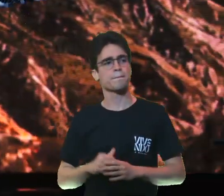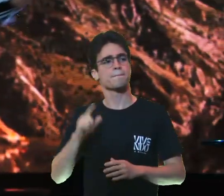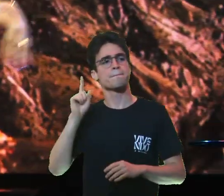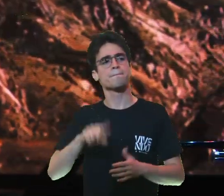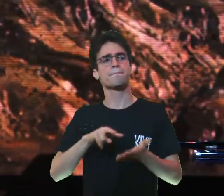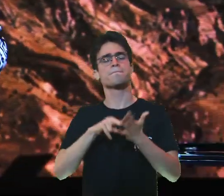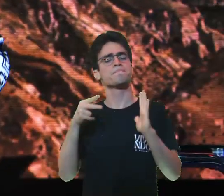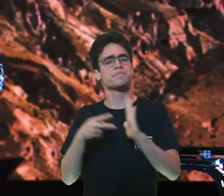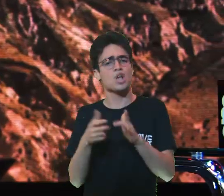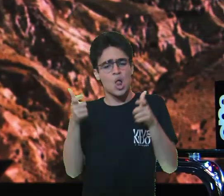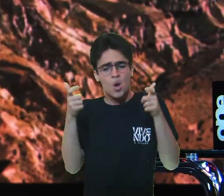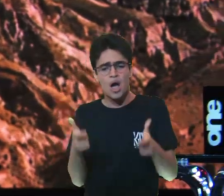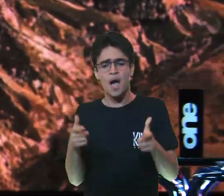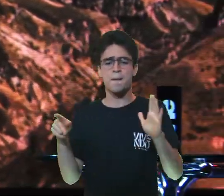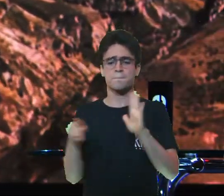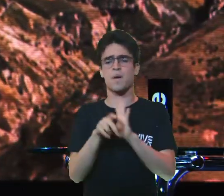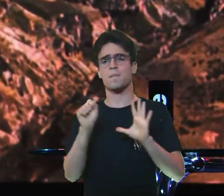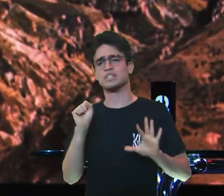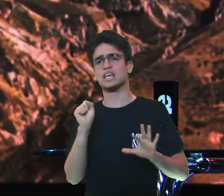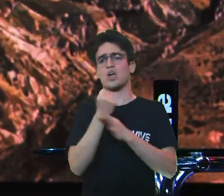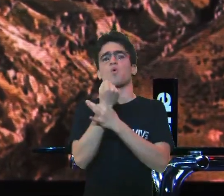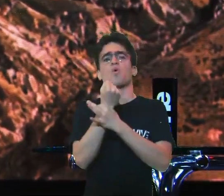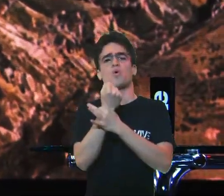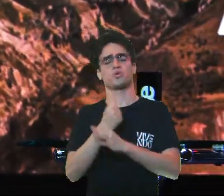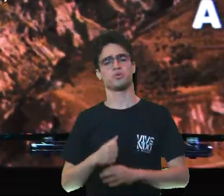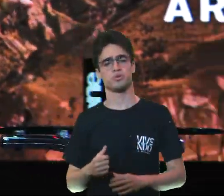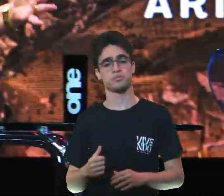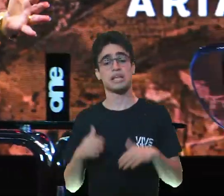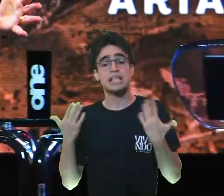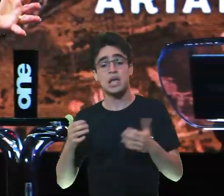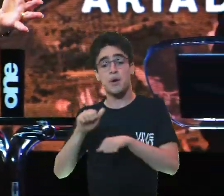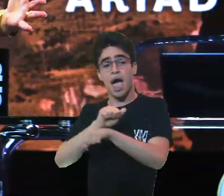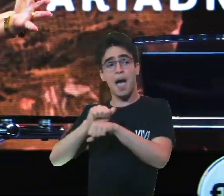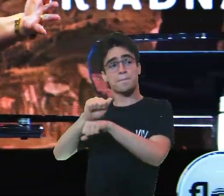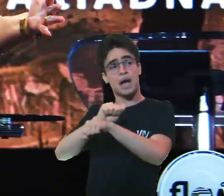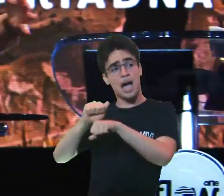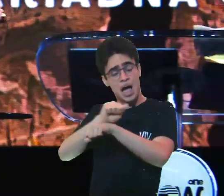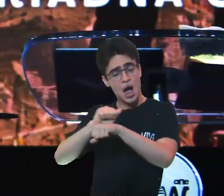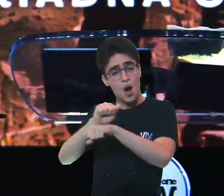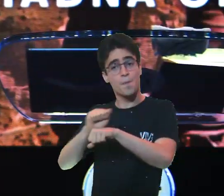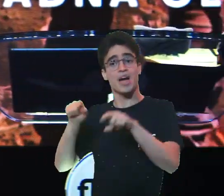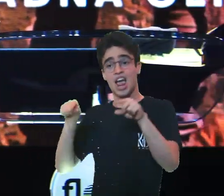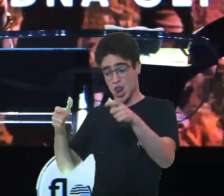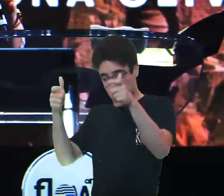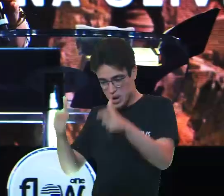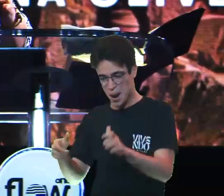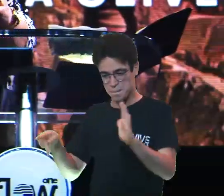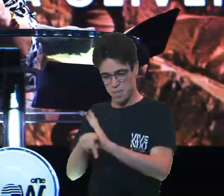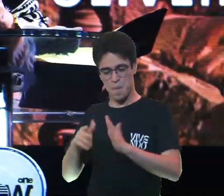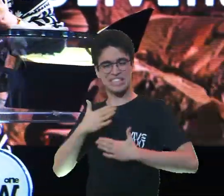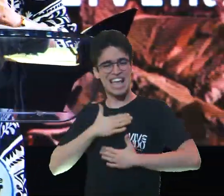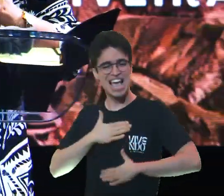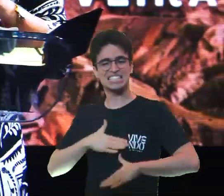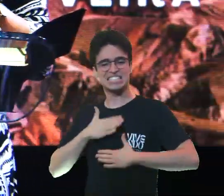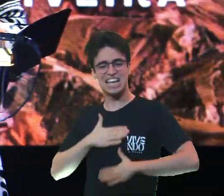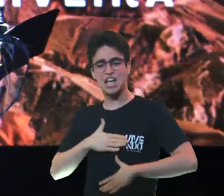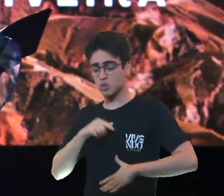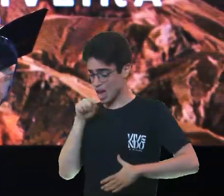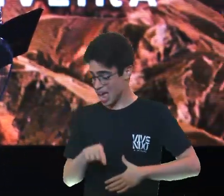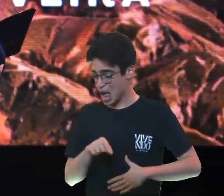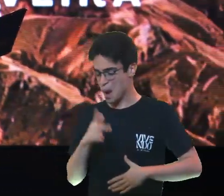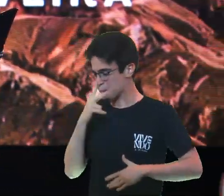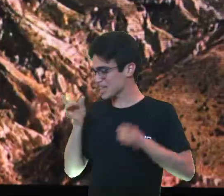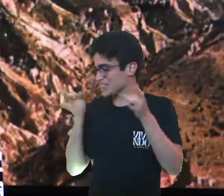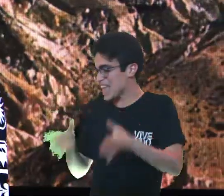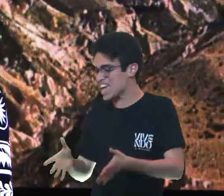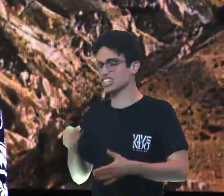de lugar seguro. Abraão muda esse lugar de descanso. Abraão muda esse lugar